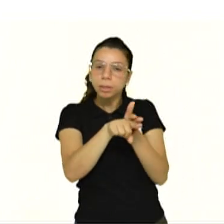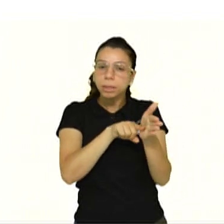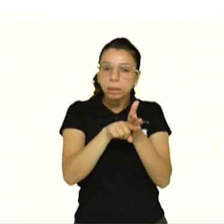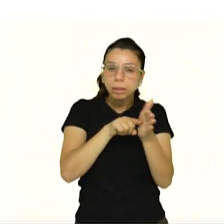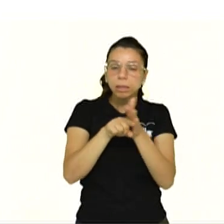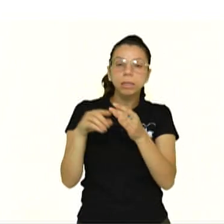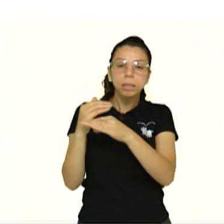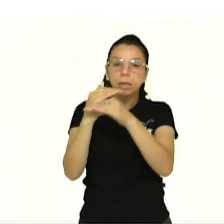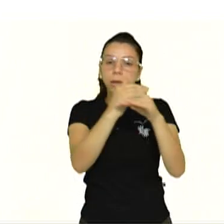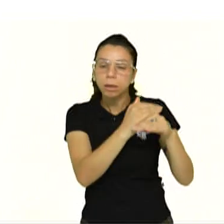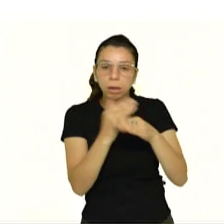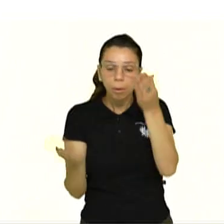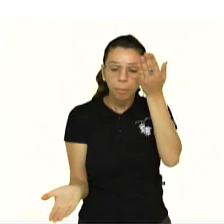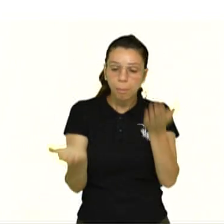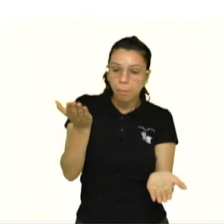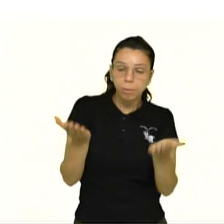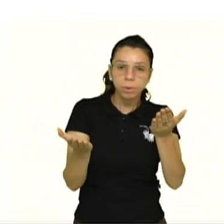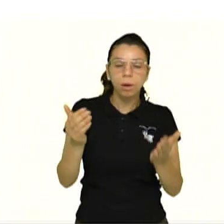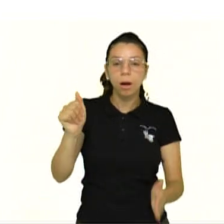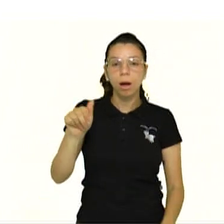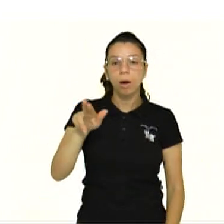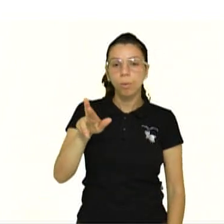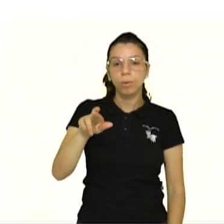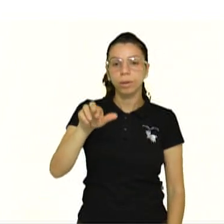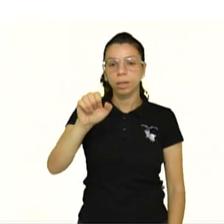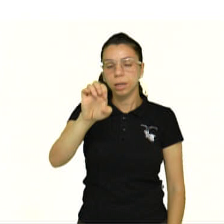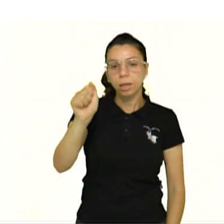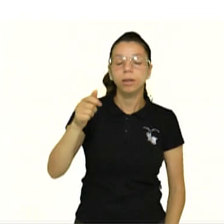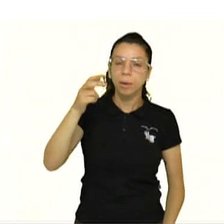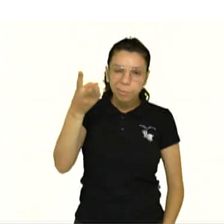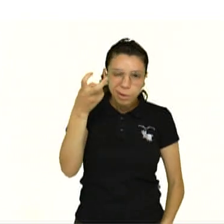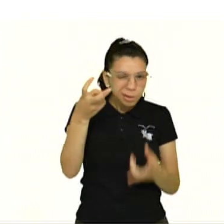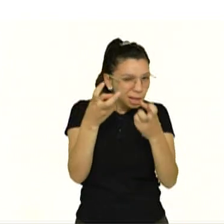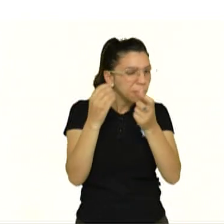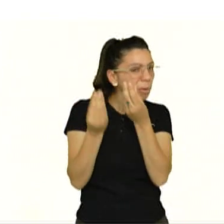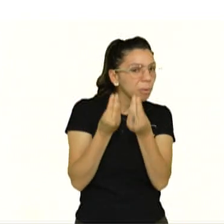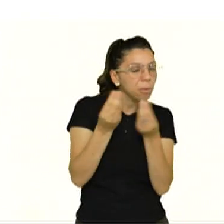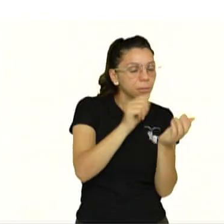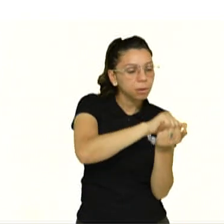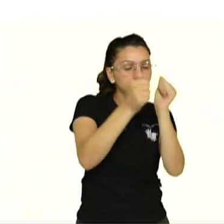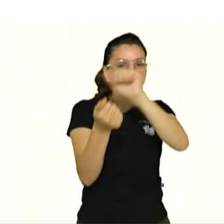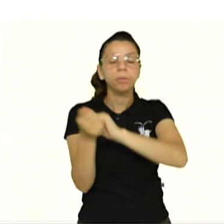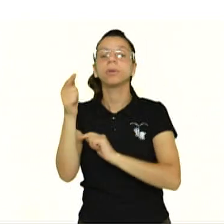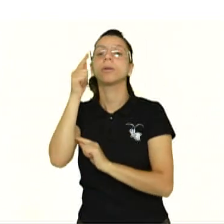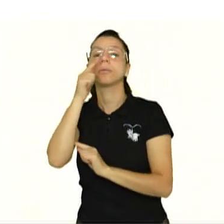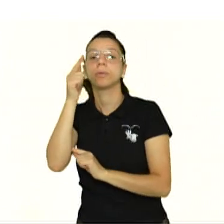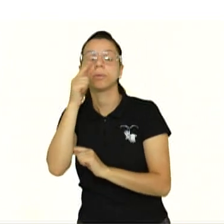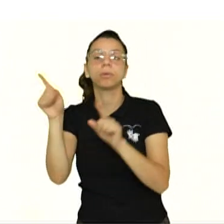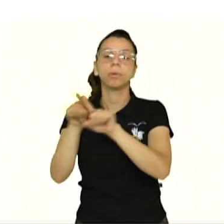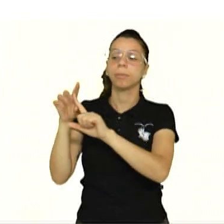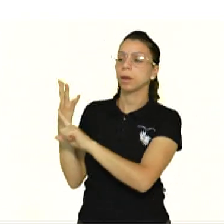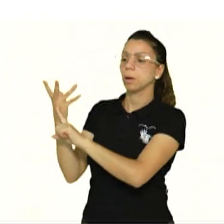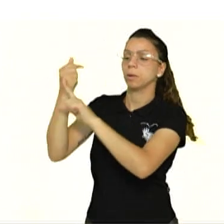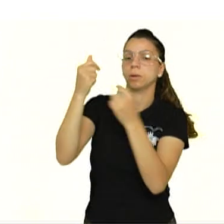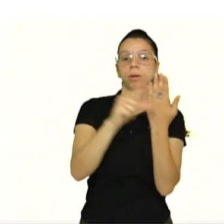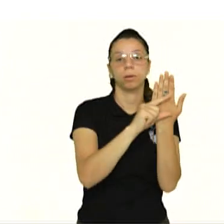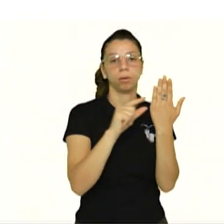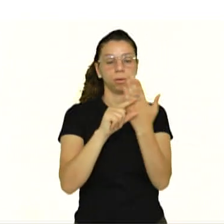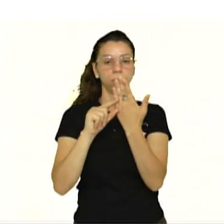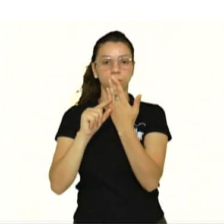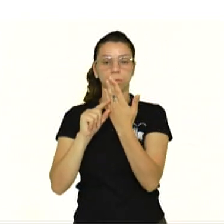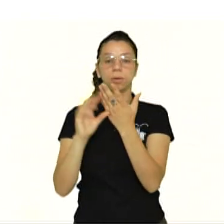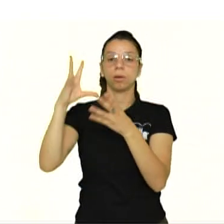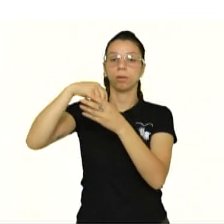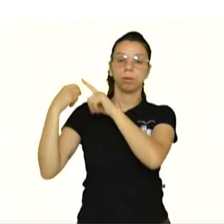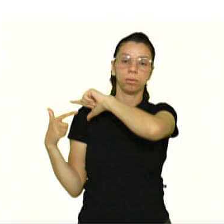como ela foi aplicada tanto lá pelos gregos quanto pelos os artistas clássicos ali